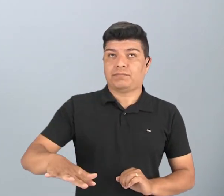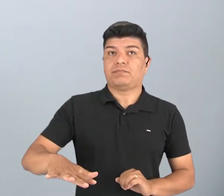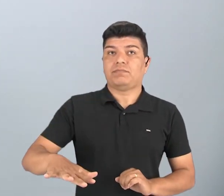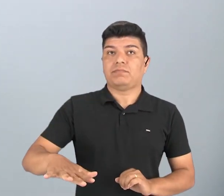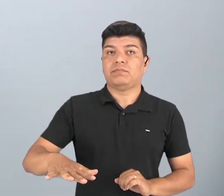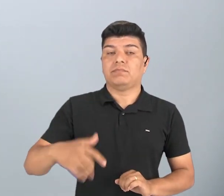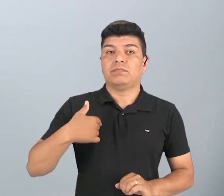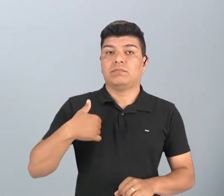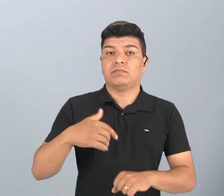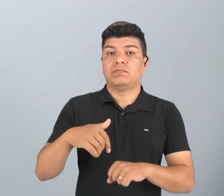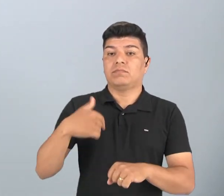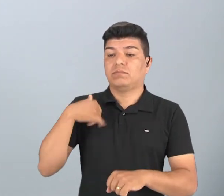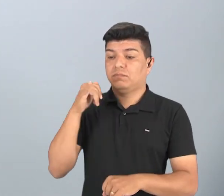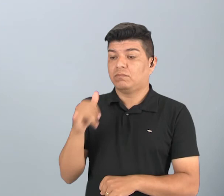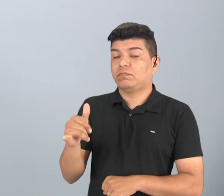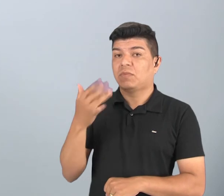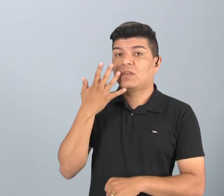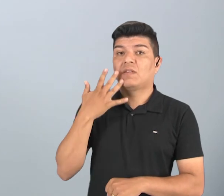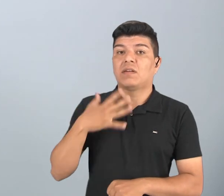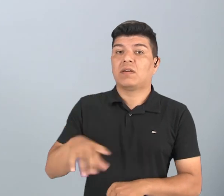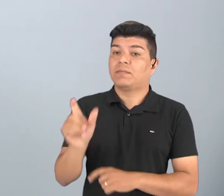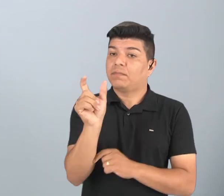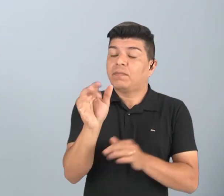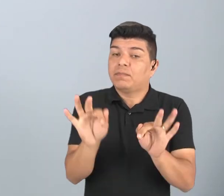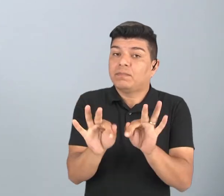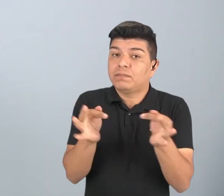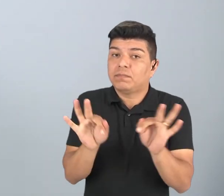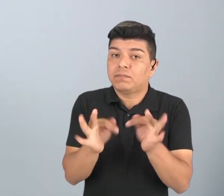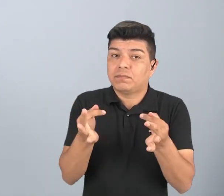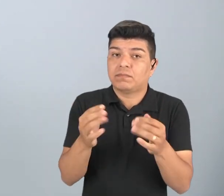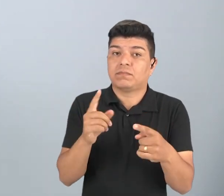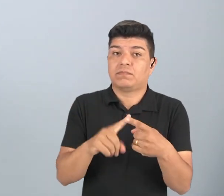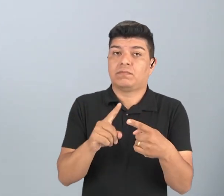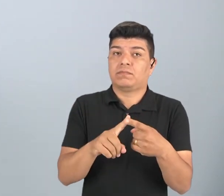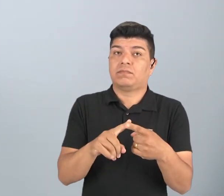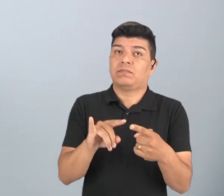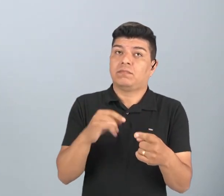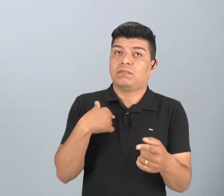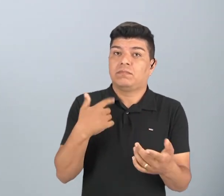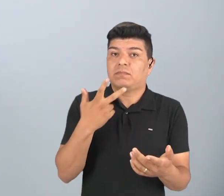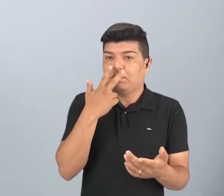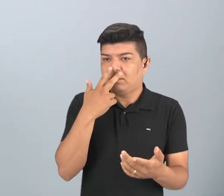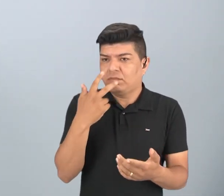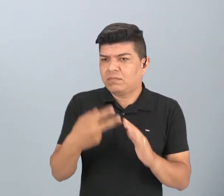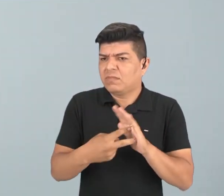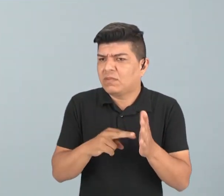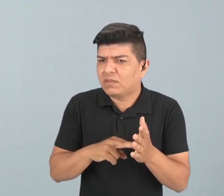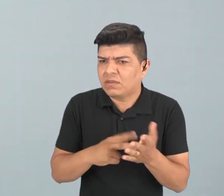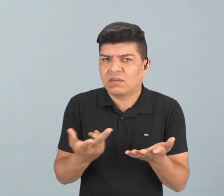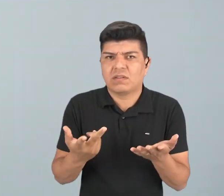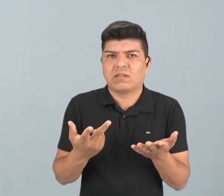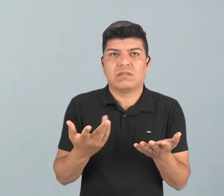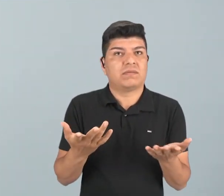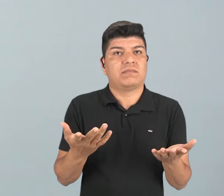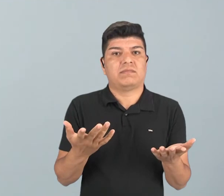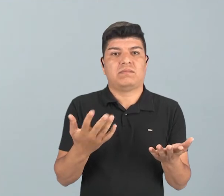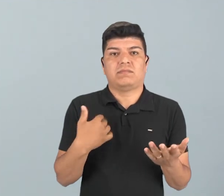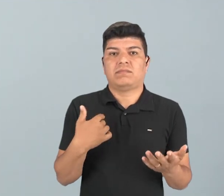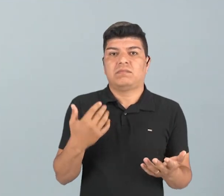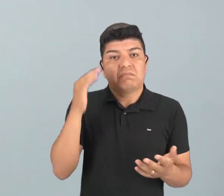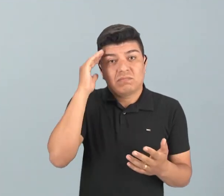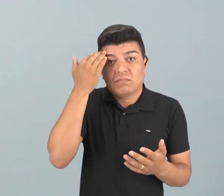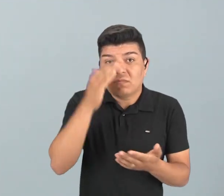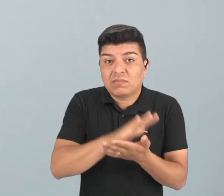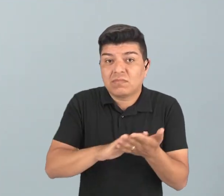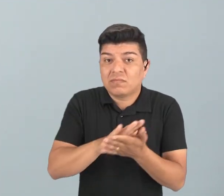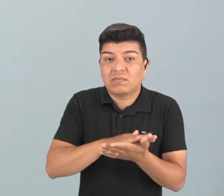eu for falar com criança, a gente tem que procurar palavras simples, porque senão vocês vão ficar, o que ela quis dizer com aquilo? Ou então eu não vou entender nada